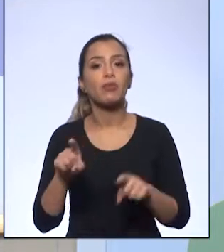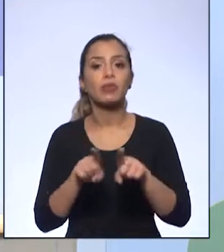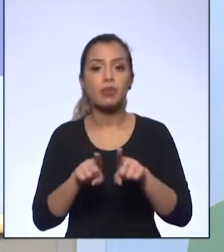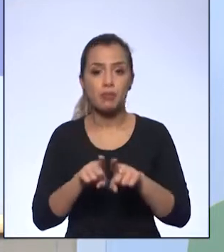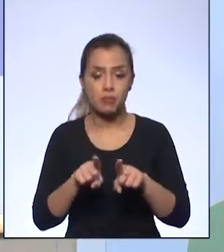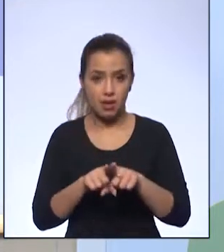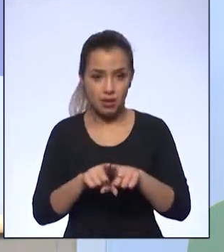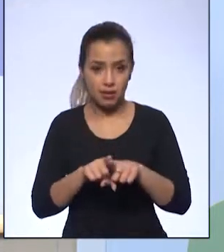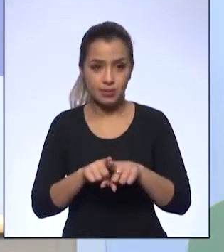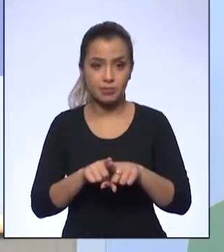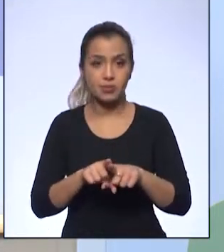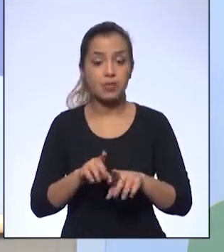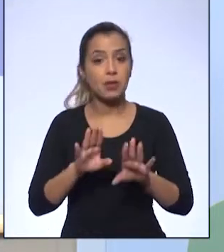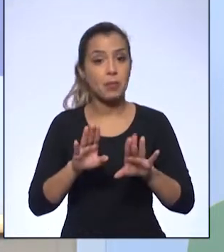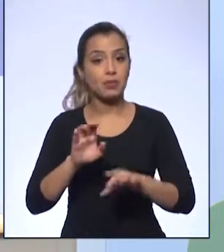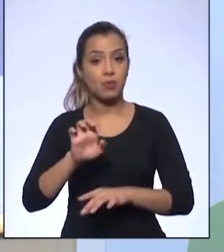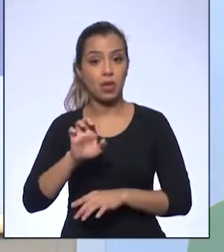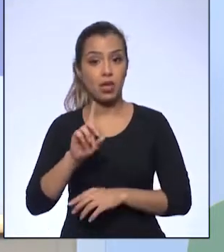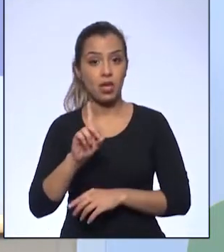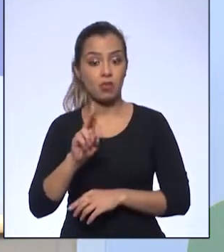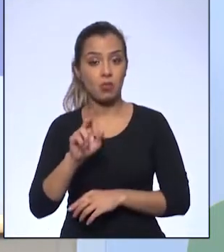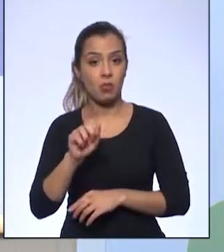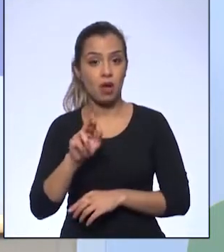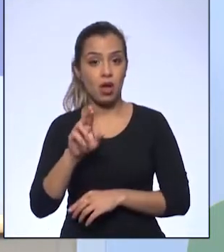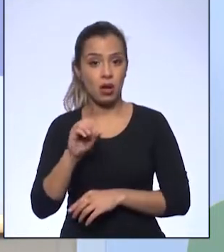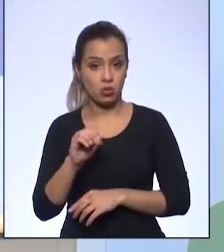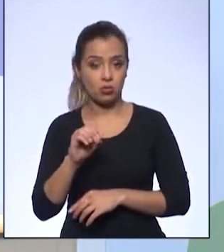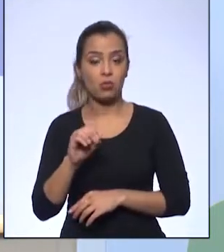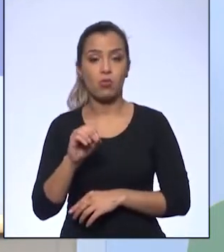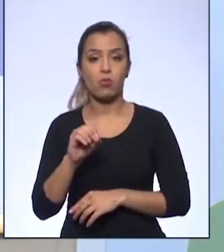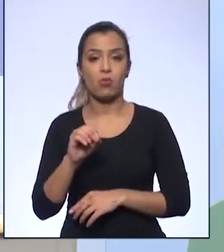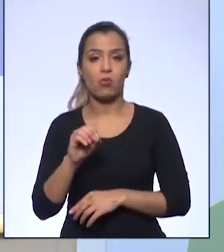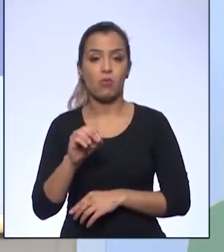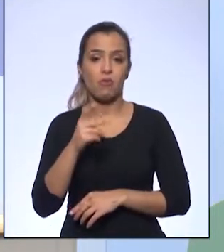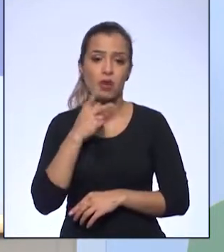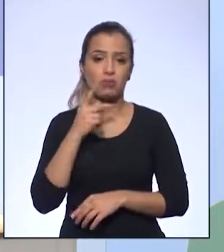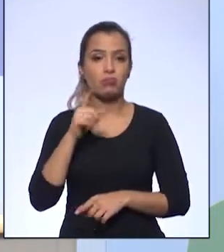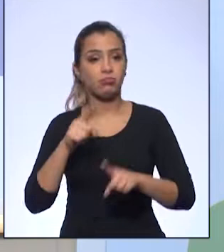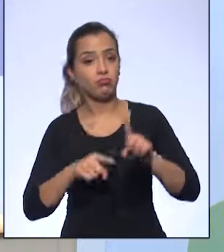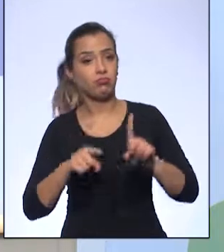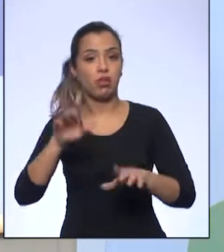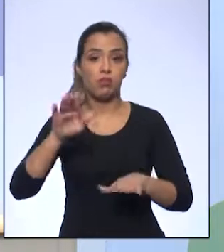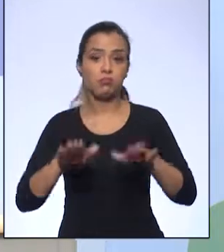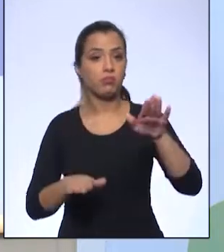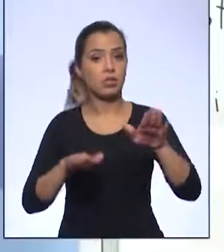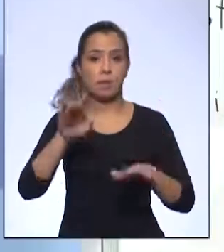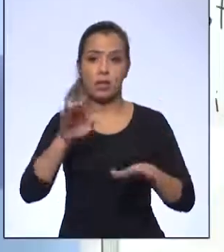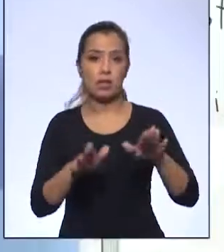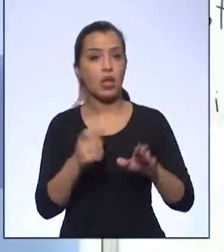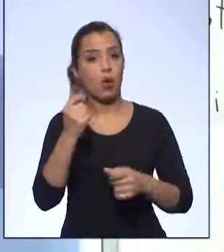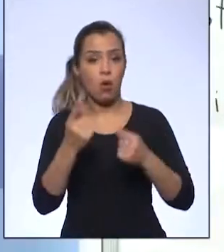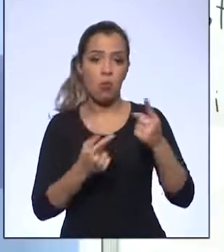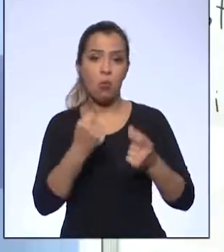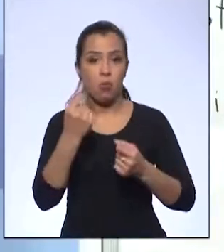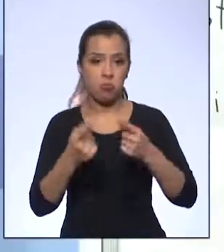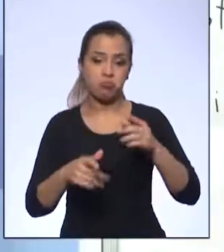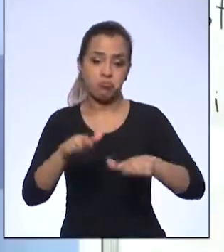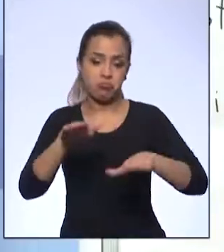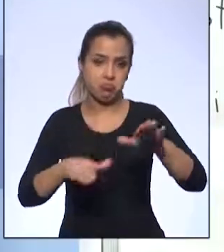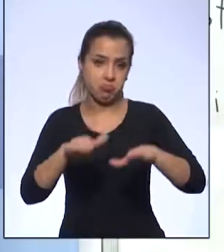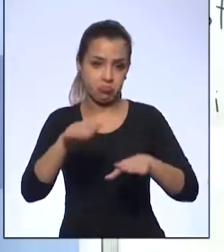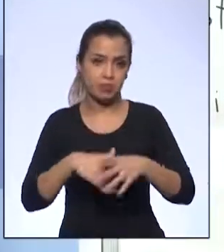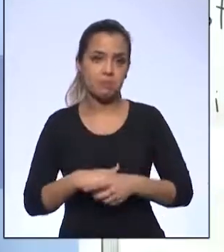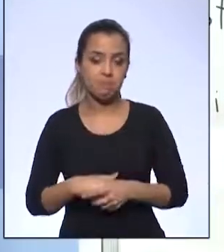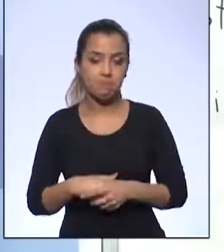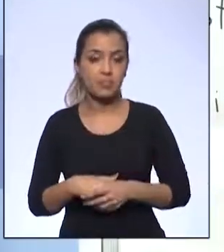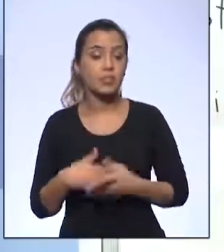shouldn't. O Eduardo Henrique, what, no, we shouldn't. E assim, consequentemente. Então, a pergunta era se nós